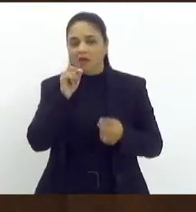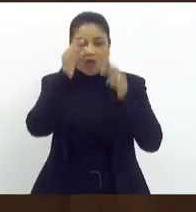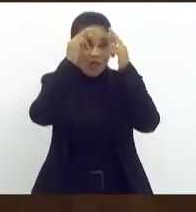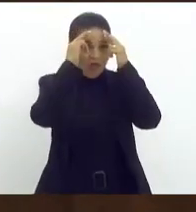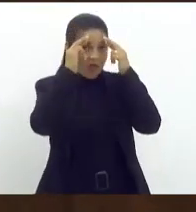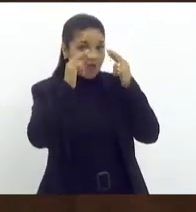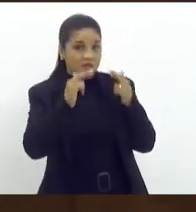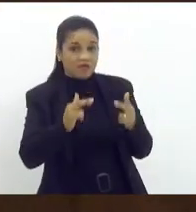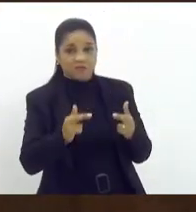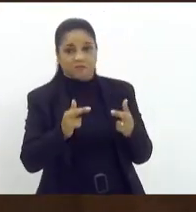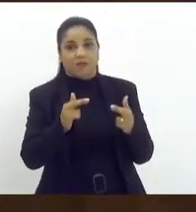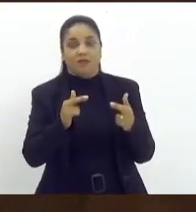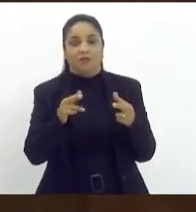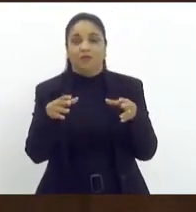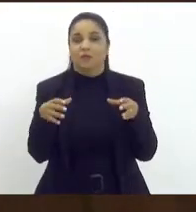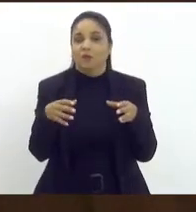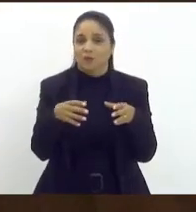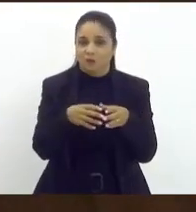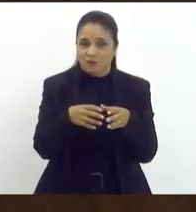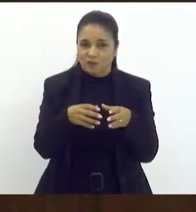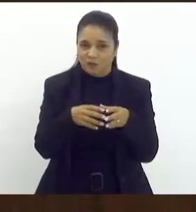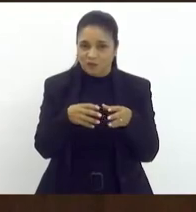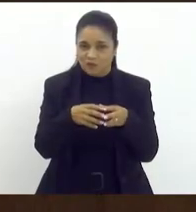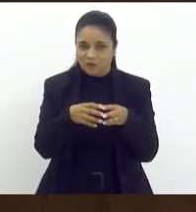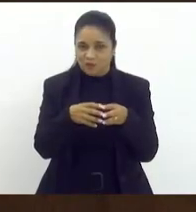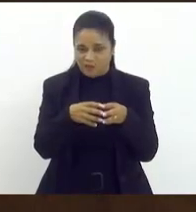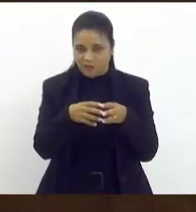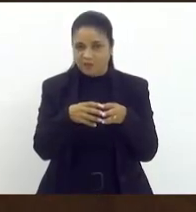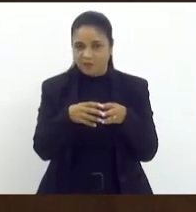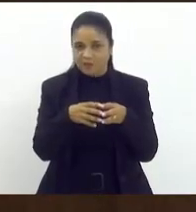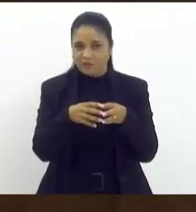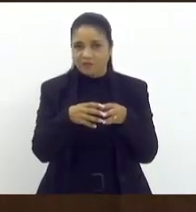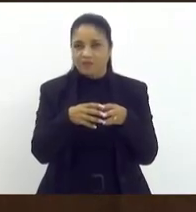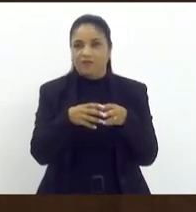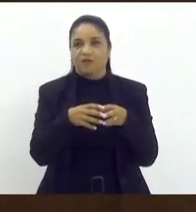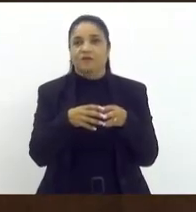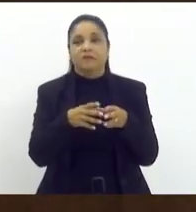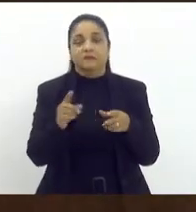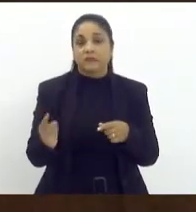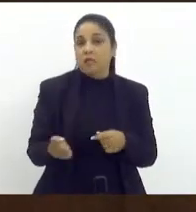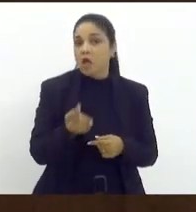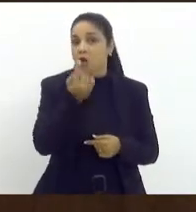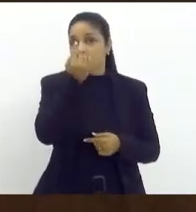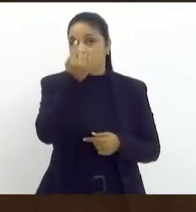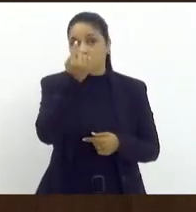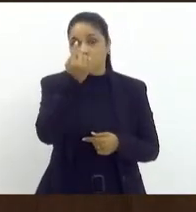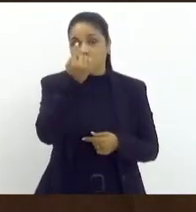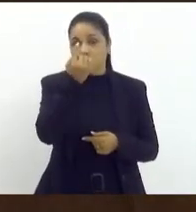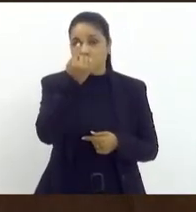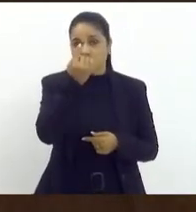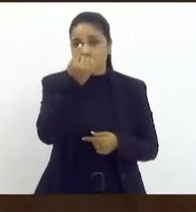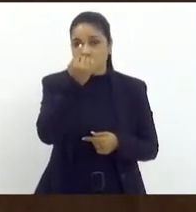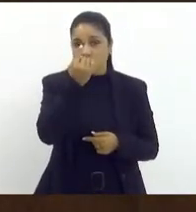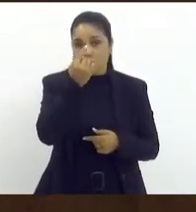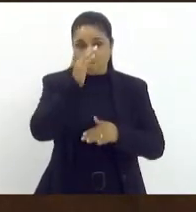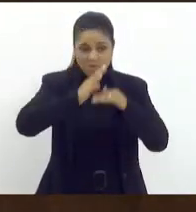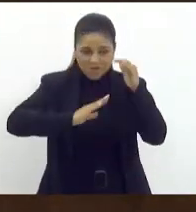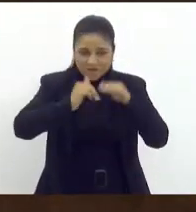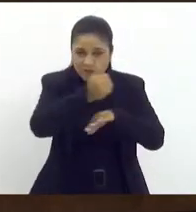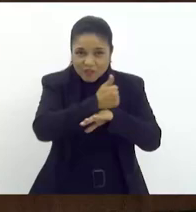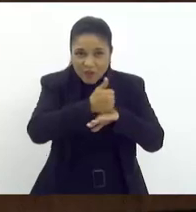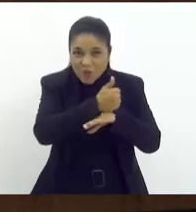segmentos não tem nenhum segmento que não preciso de um professor seja o próprio